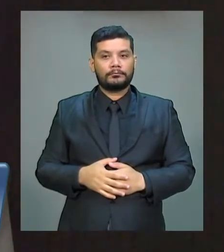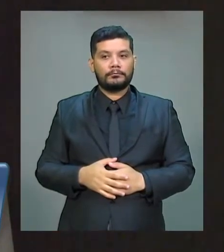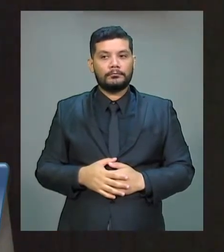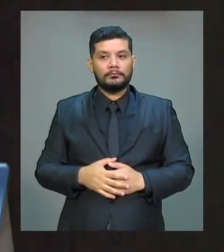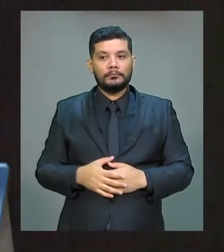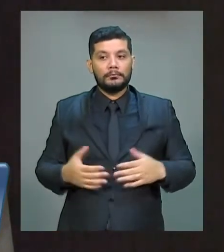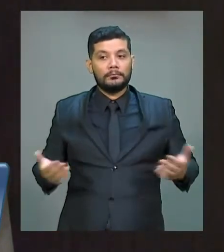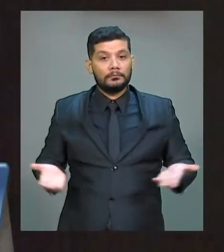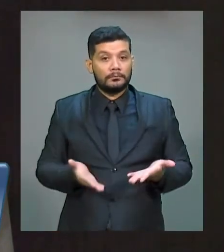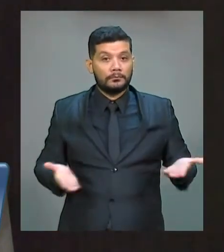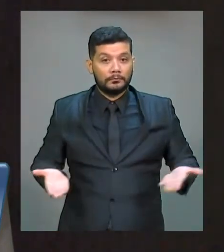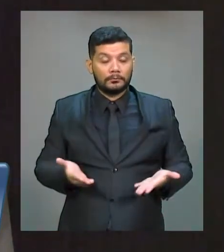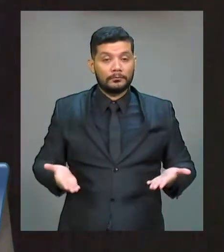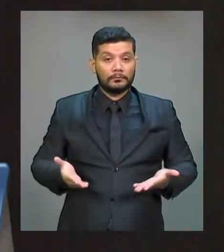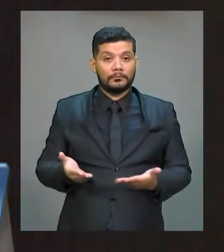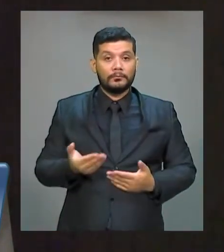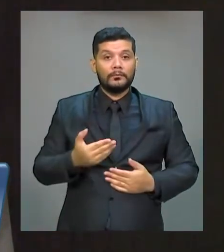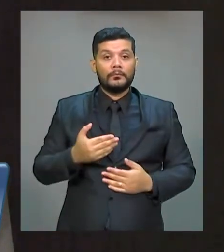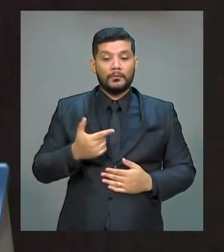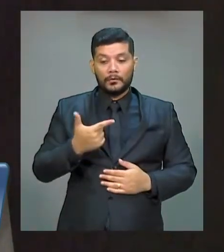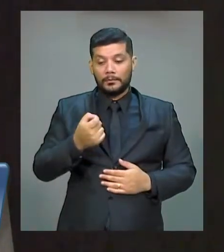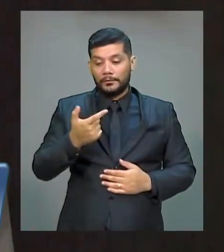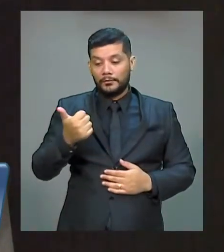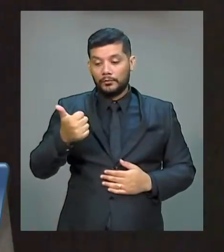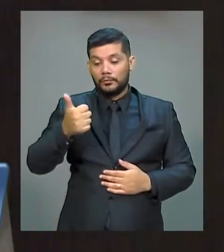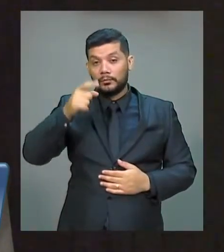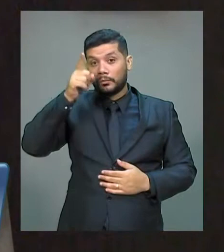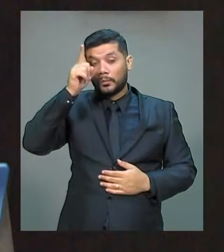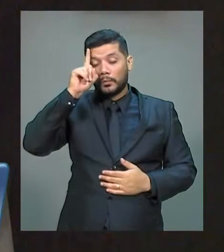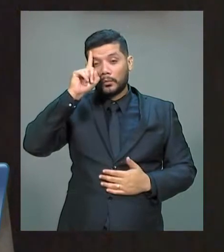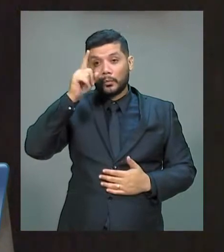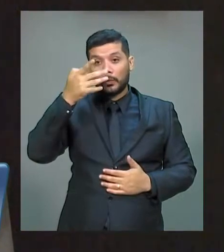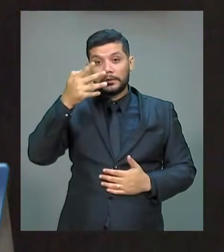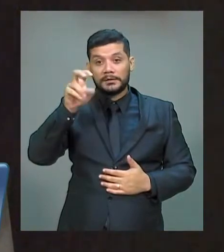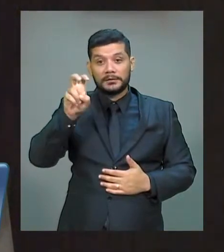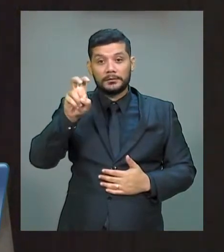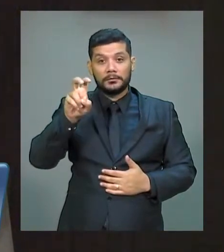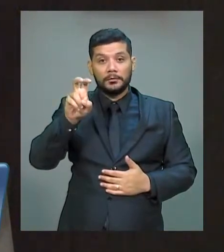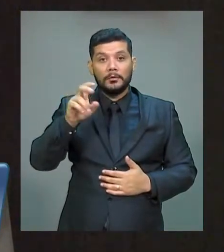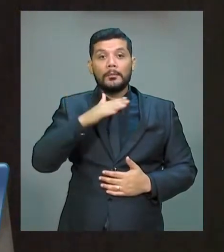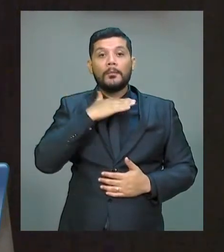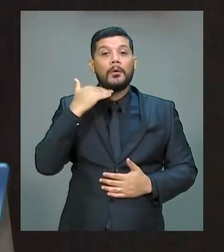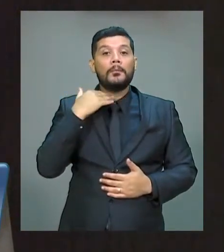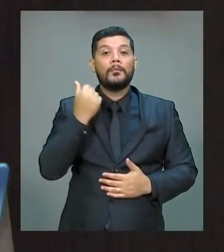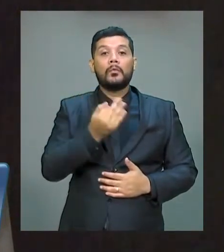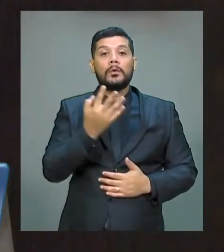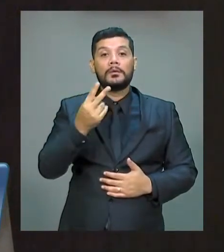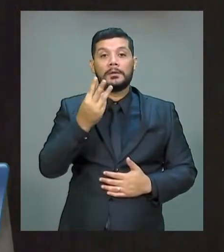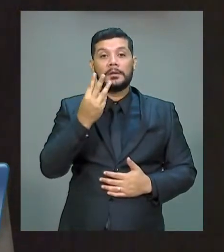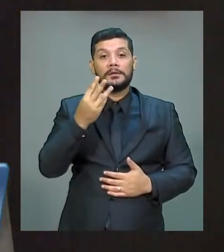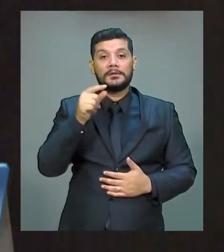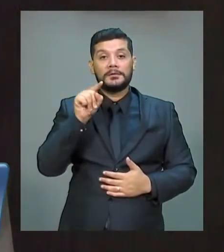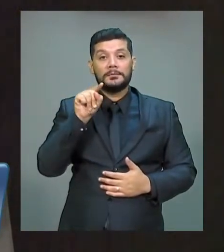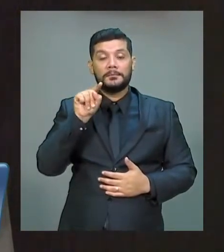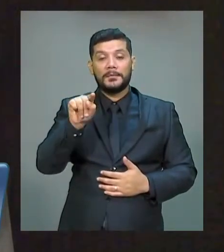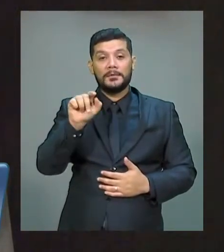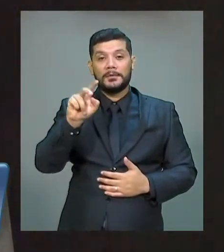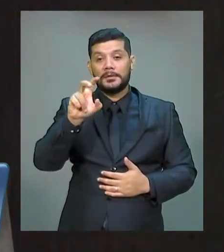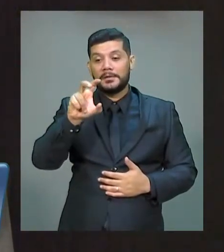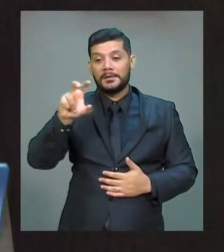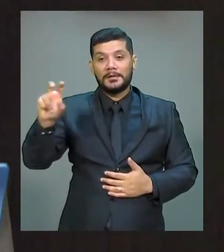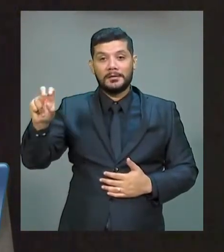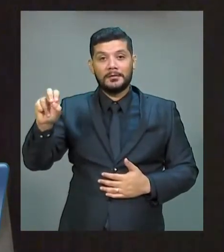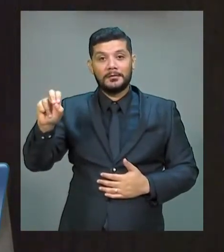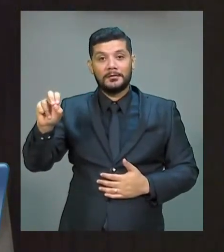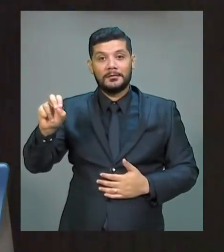45 dias deste ano, já morreram 3.500. Os 45 dias de